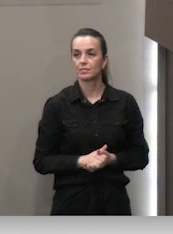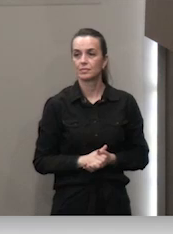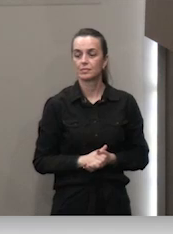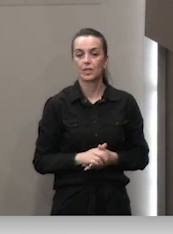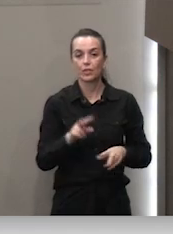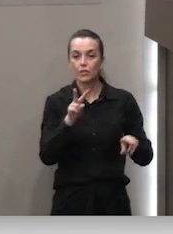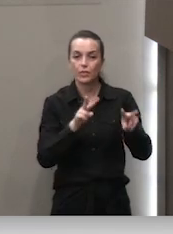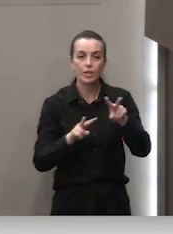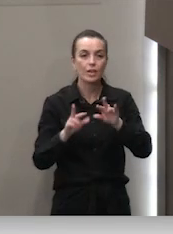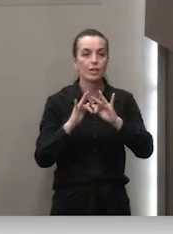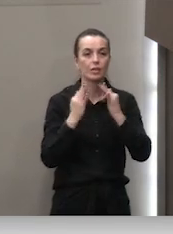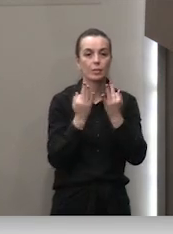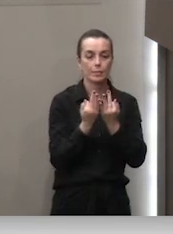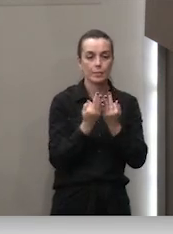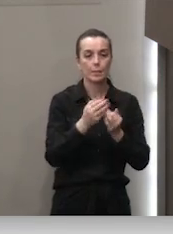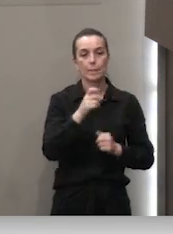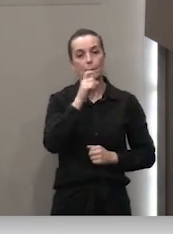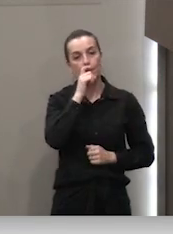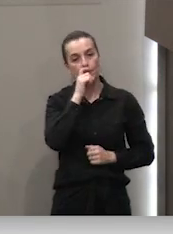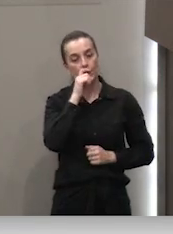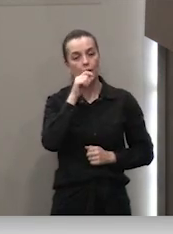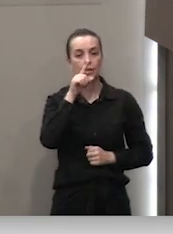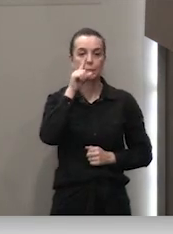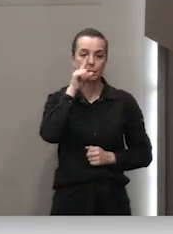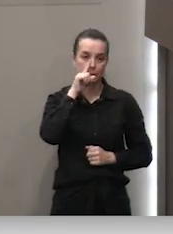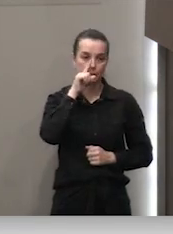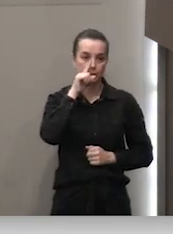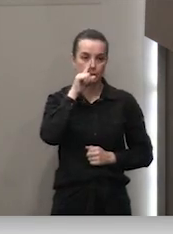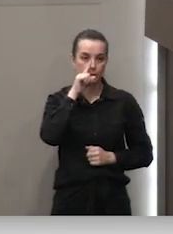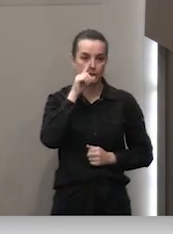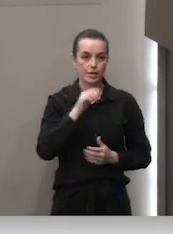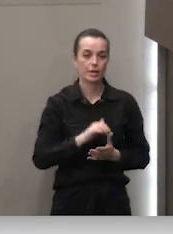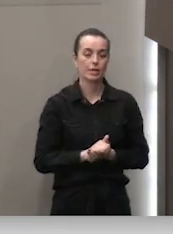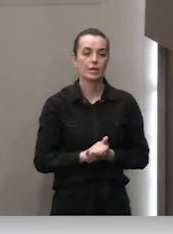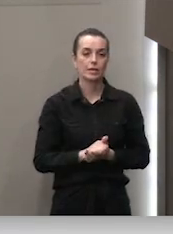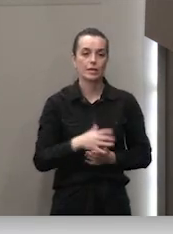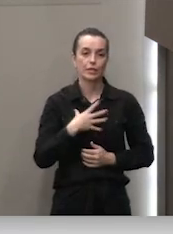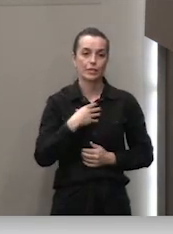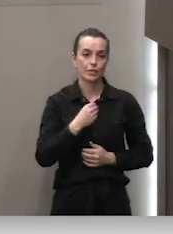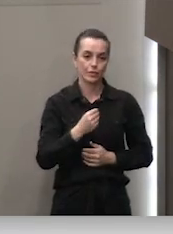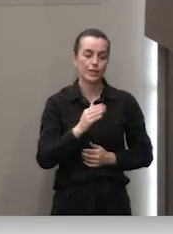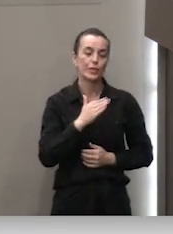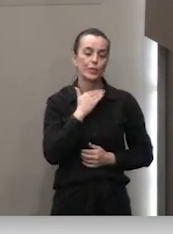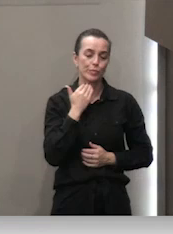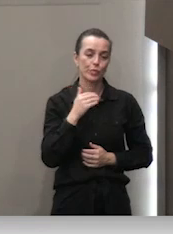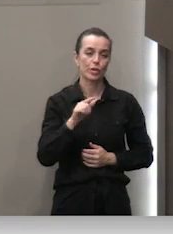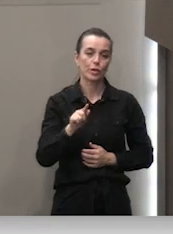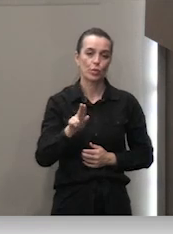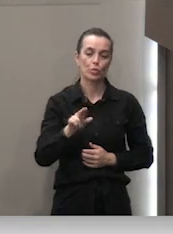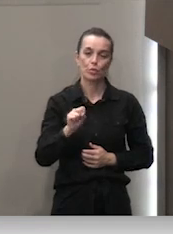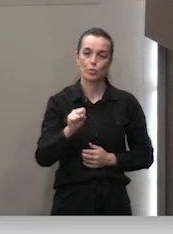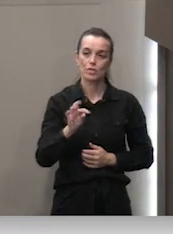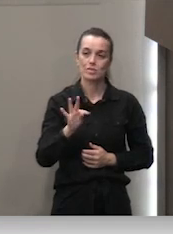aqui, pai e mãe do Gustavo, né? Gustavo, o gurizinho que